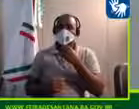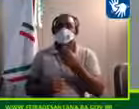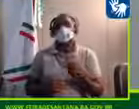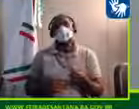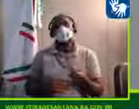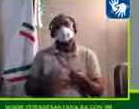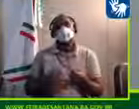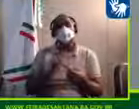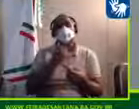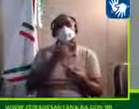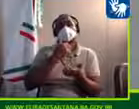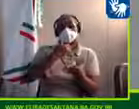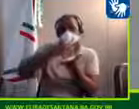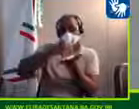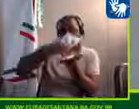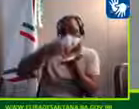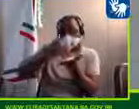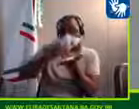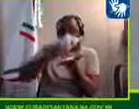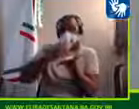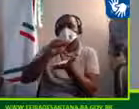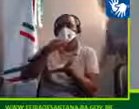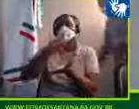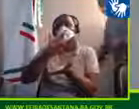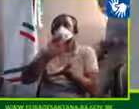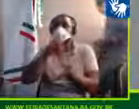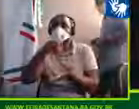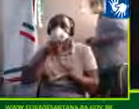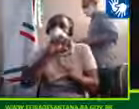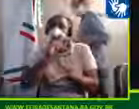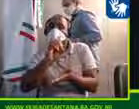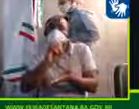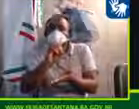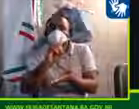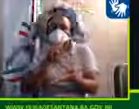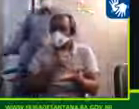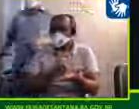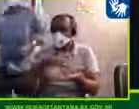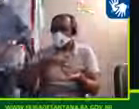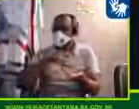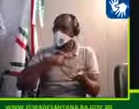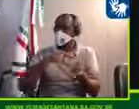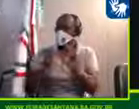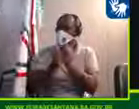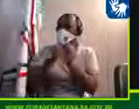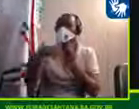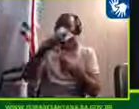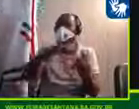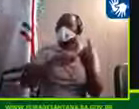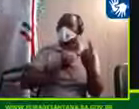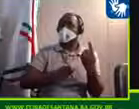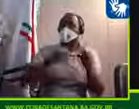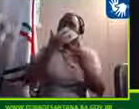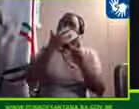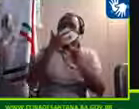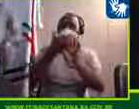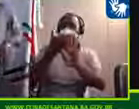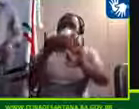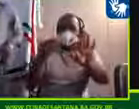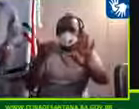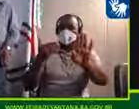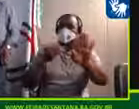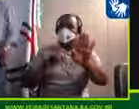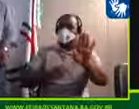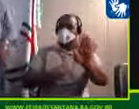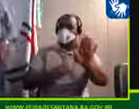O secretário Antônio Carlos Borges Júnior também está conosco aqui, nos acompanha nesse momento. Borges Júnior estava afastado, já